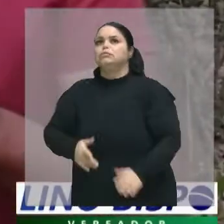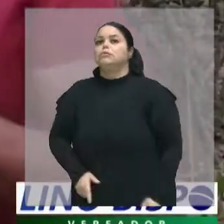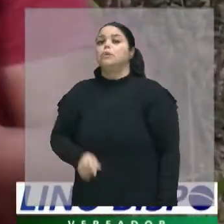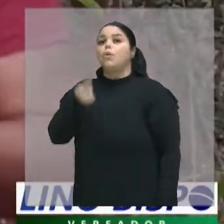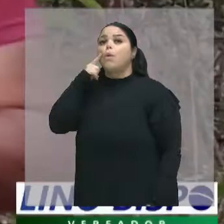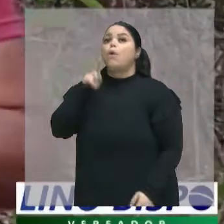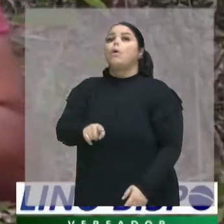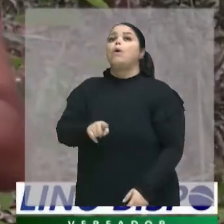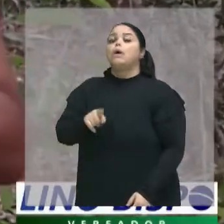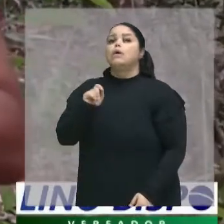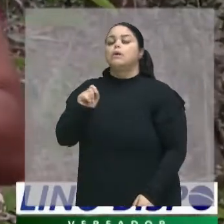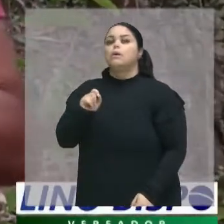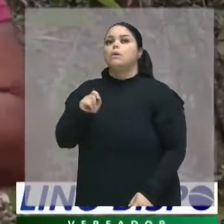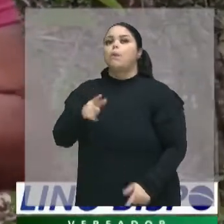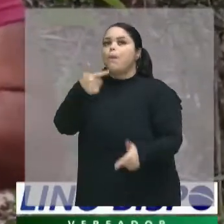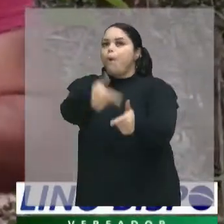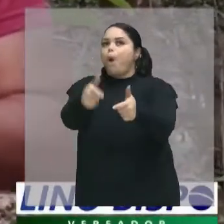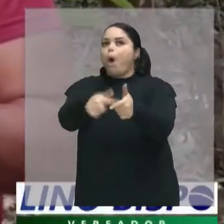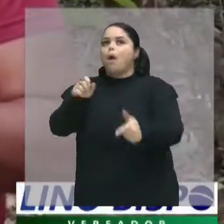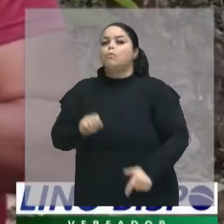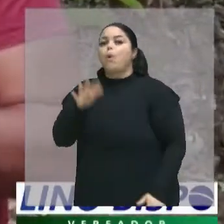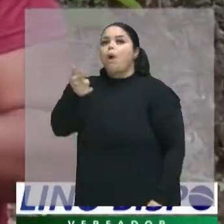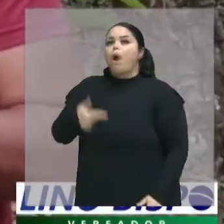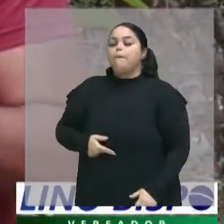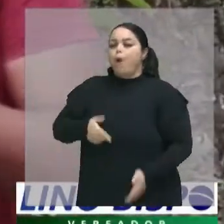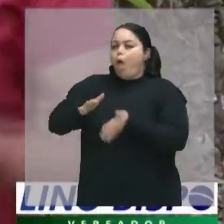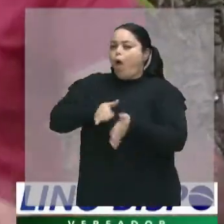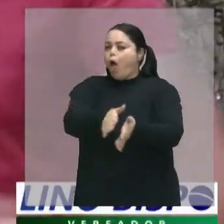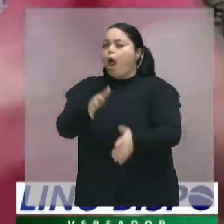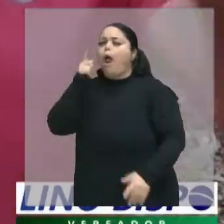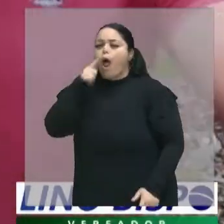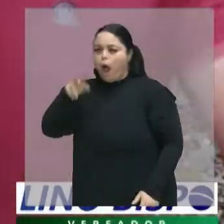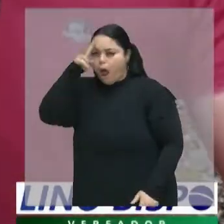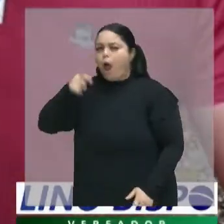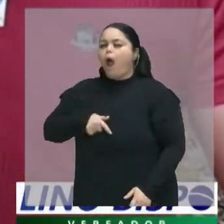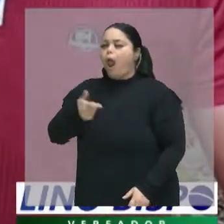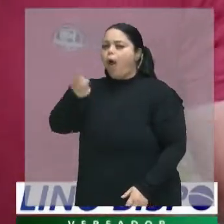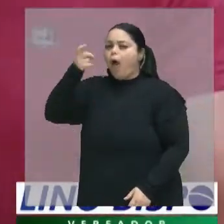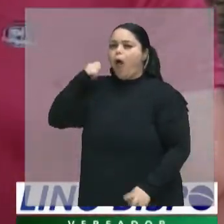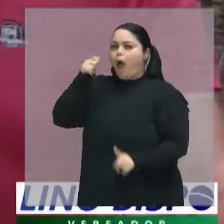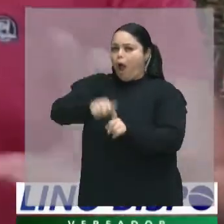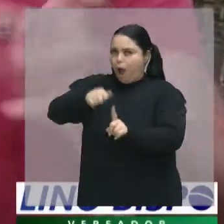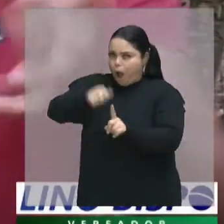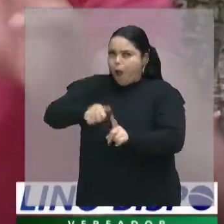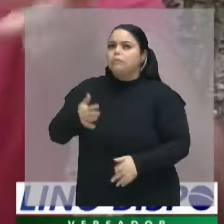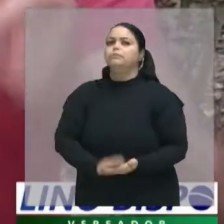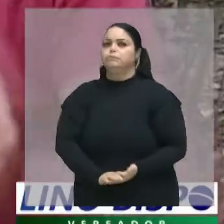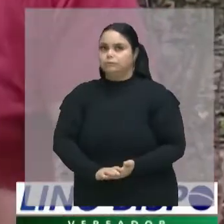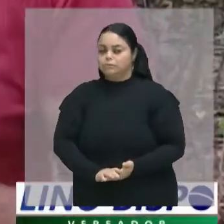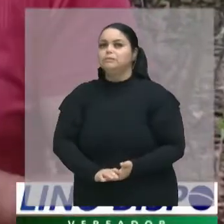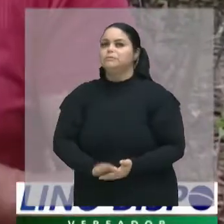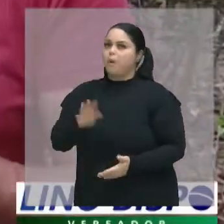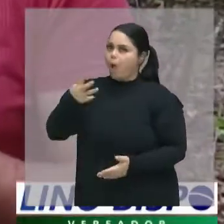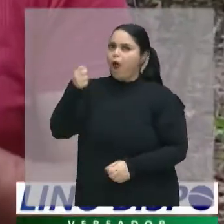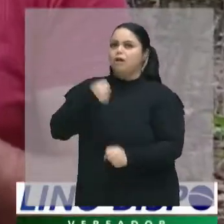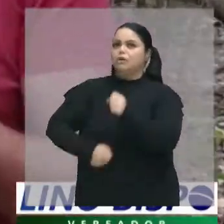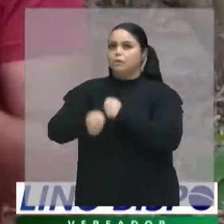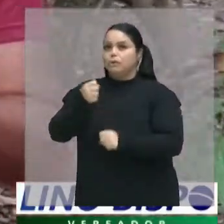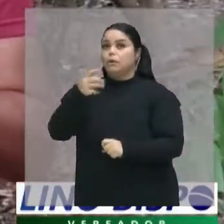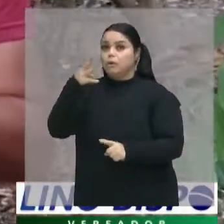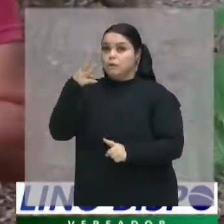ver a situação que se encontra o córrego. Lembra que a gente esteve aqui alguns meses atrás, ou cerca de 3 meses